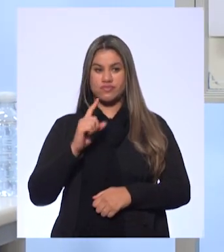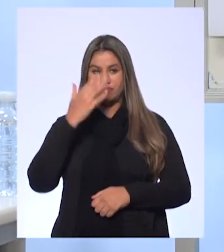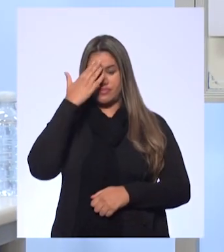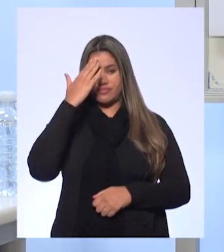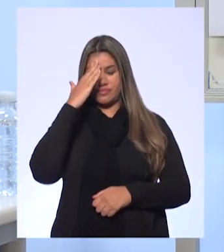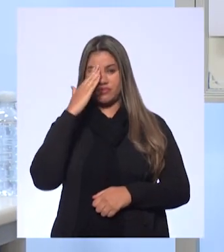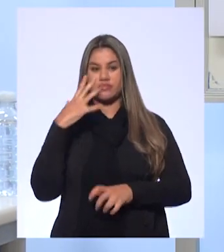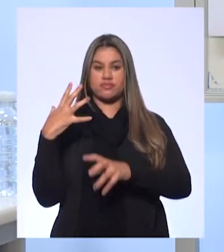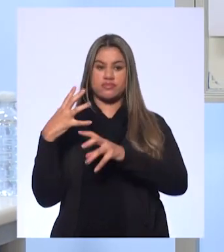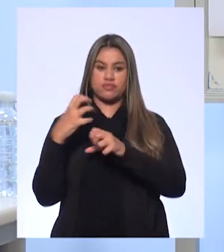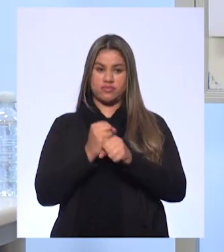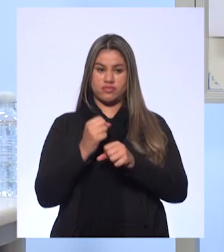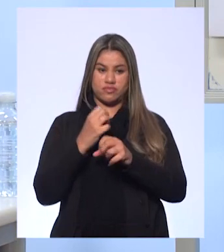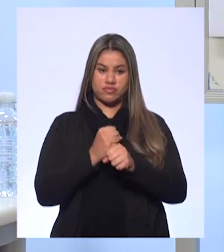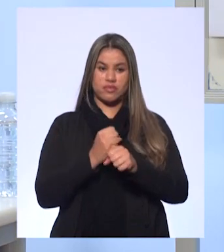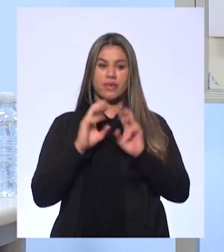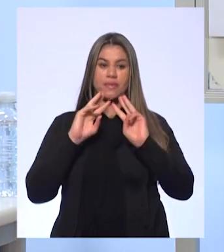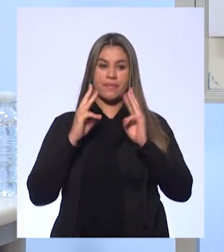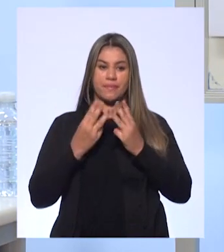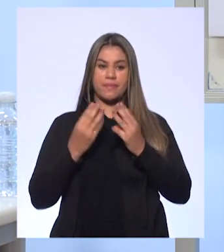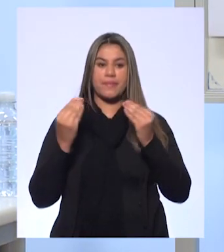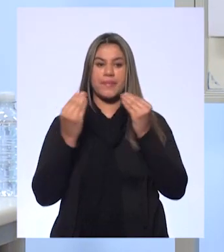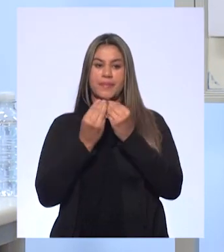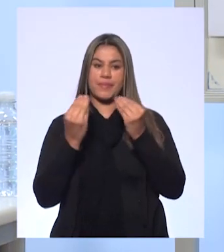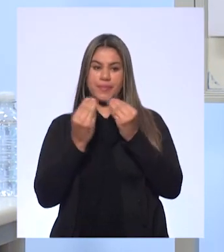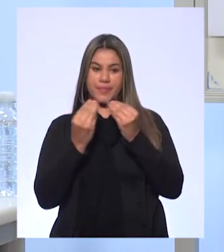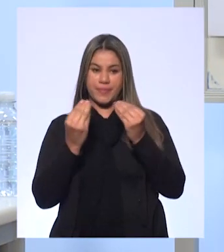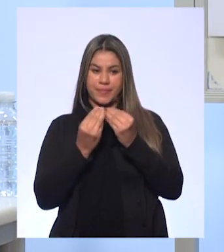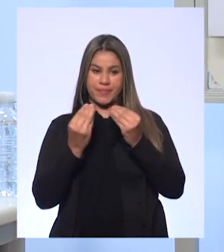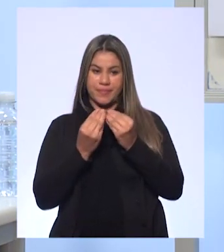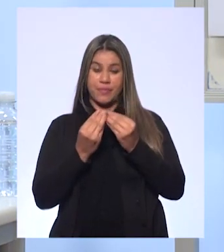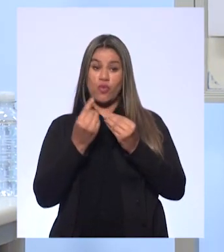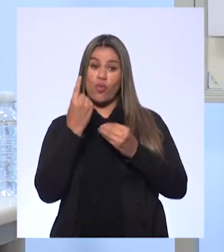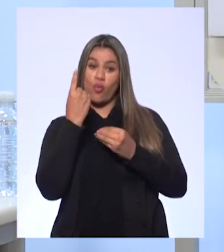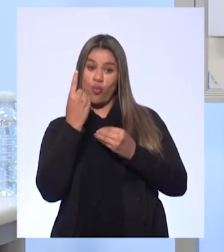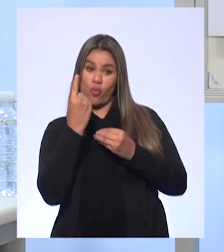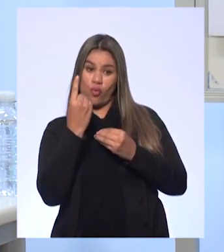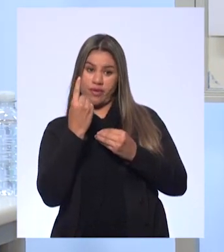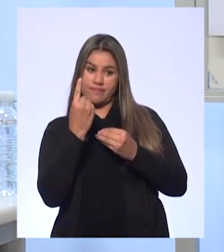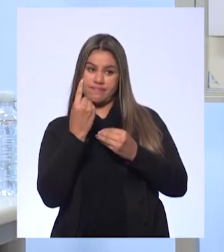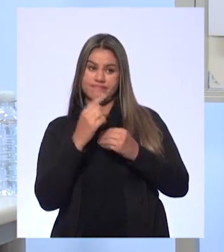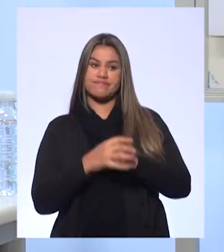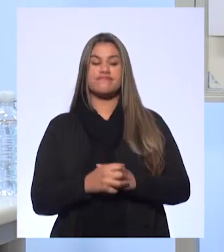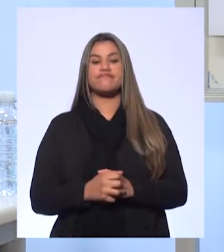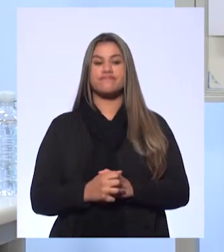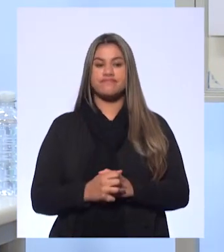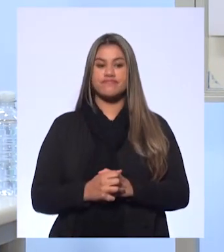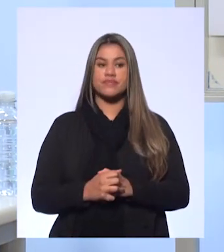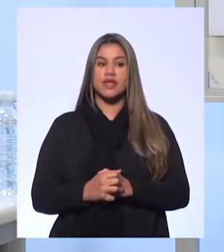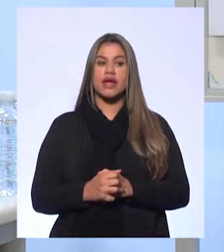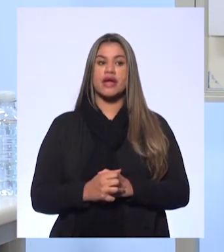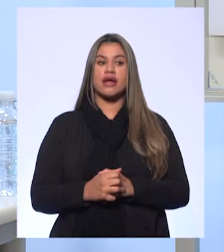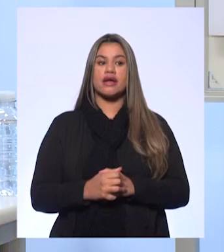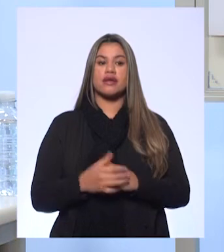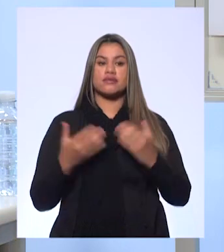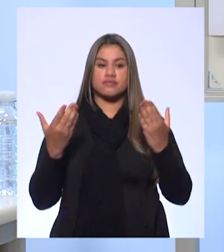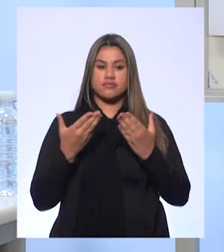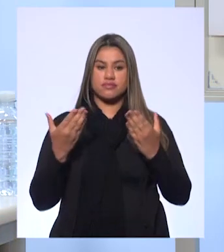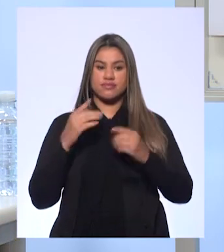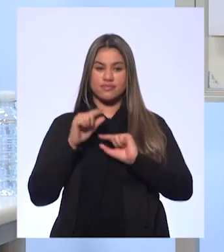quê? Calculamos a massa molecular de uma molécula. Agora nós temos o quê? Vamos